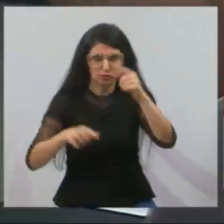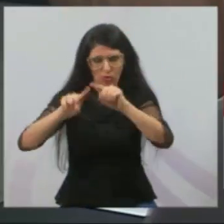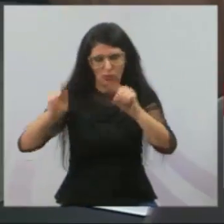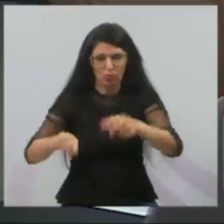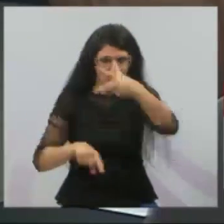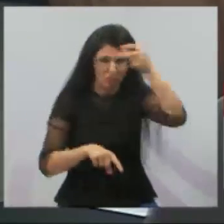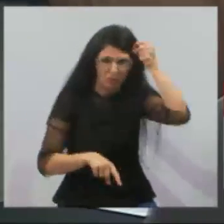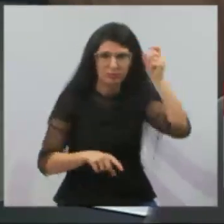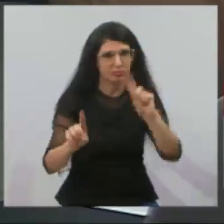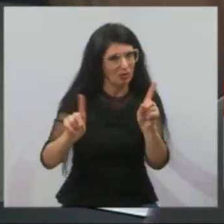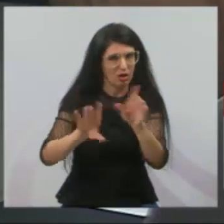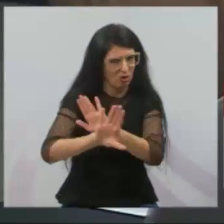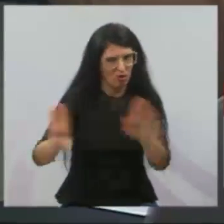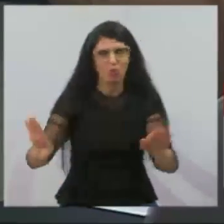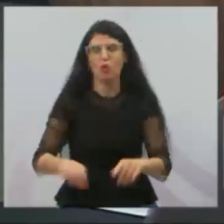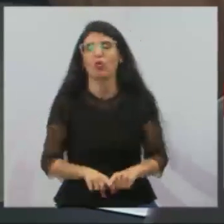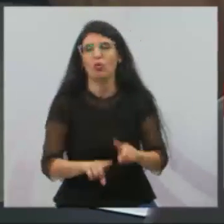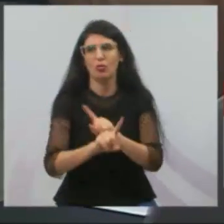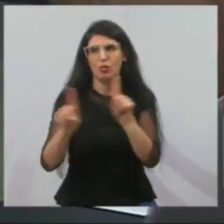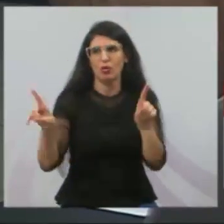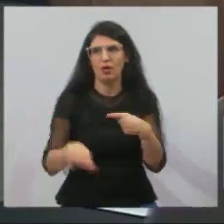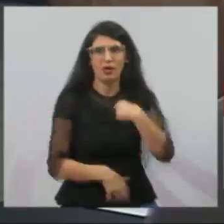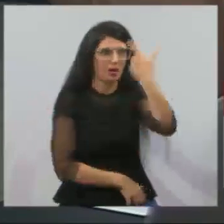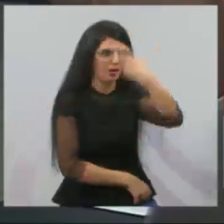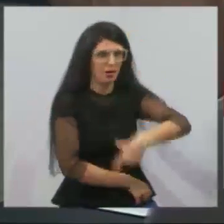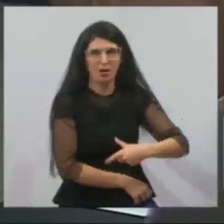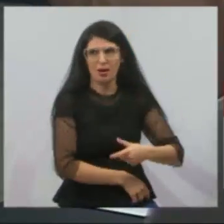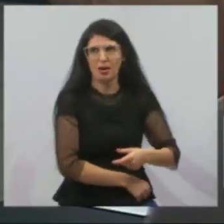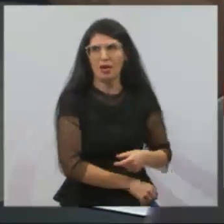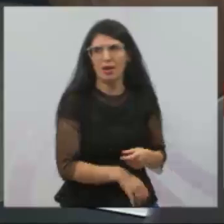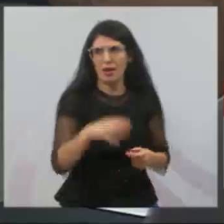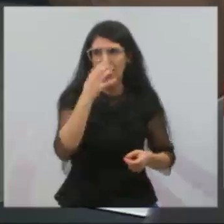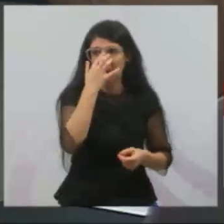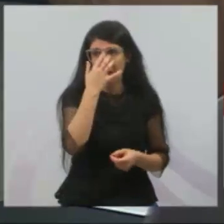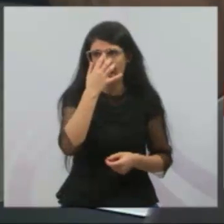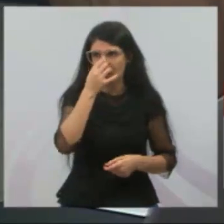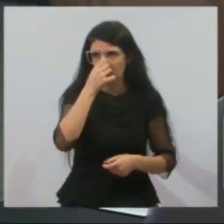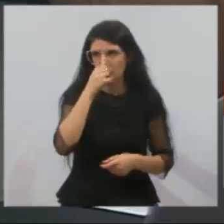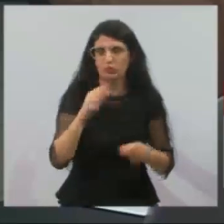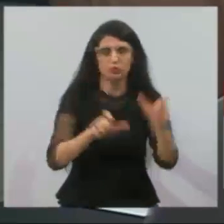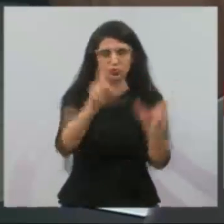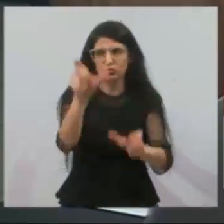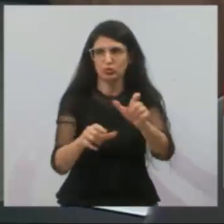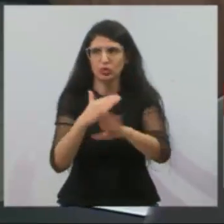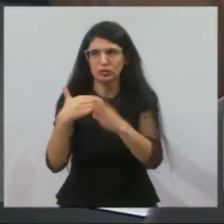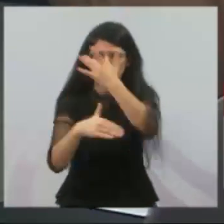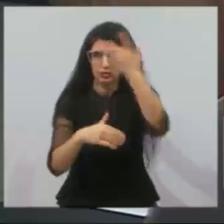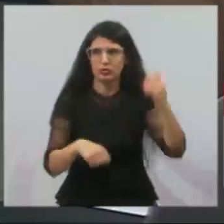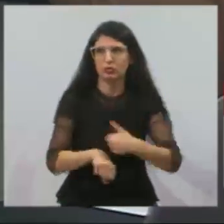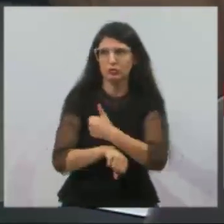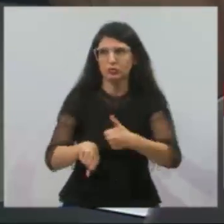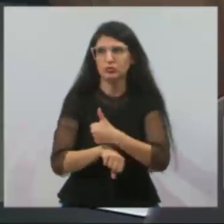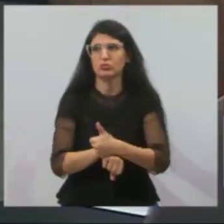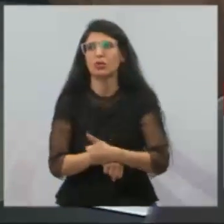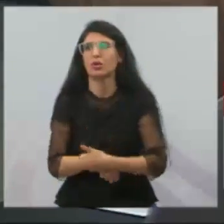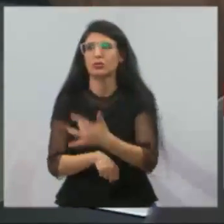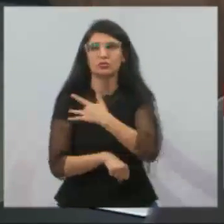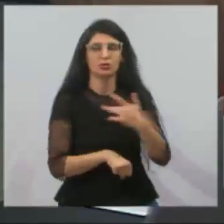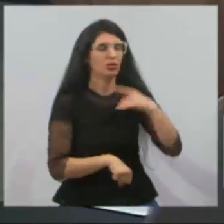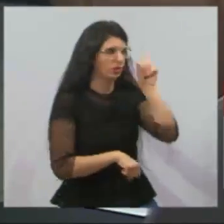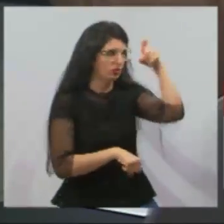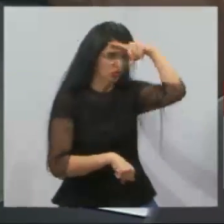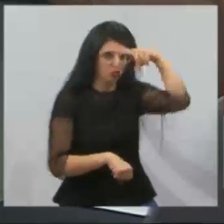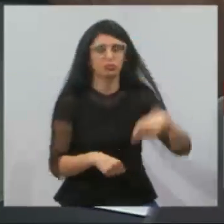preferência. Porque eu estou aqui que nem referências dos cursos superiores, tem que ser para todos os profissionais, área da saúde, serviço social, engenharia